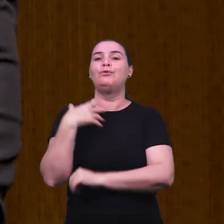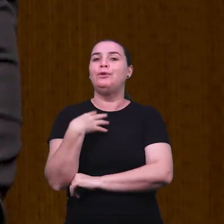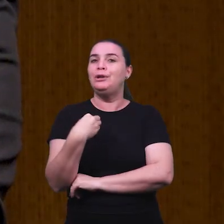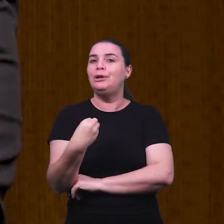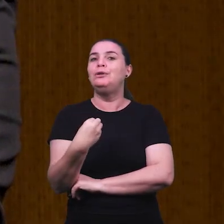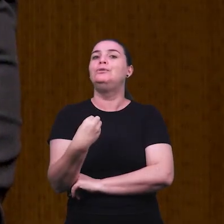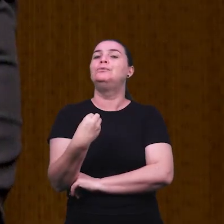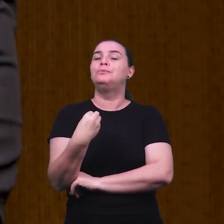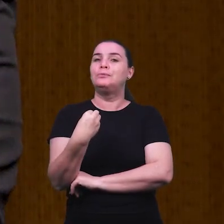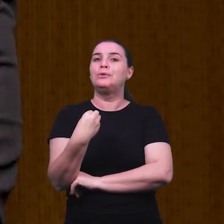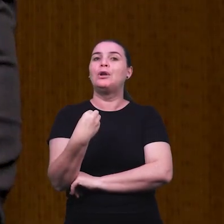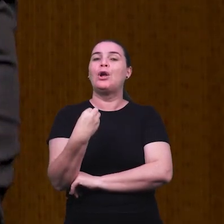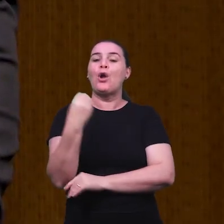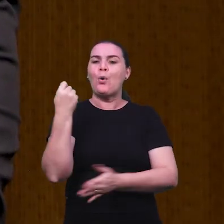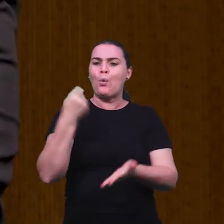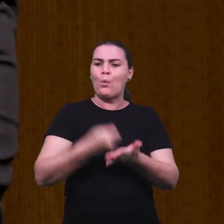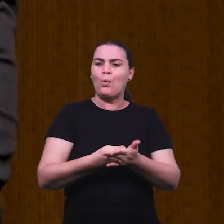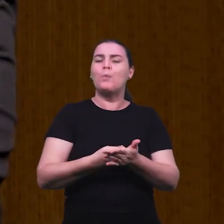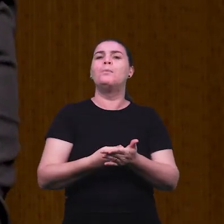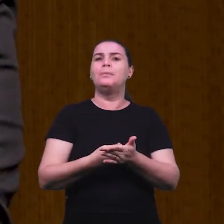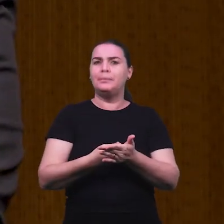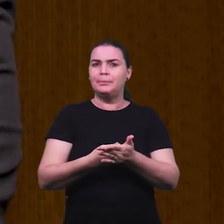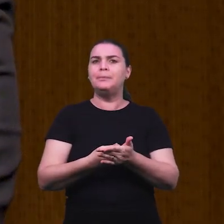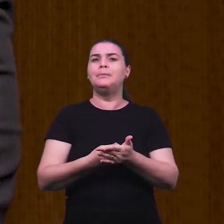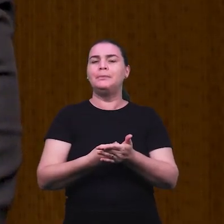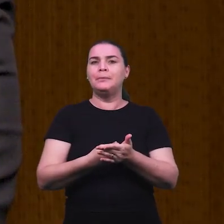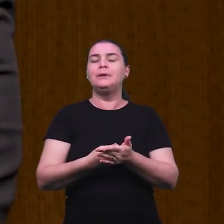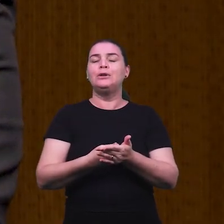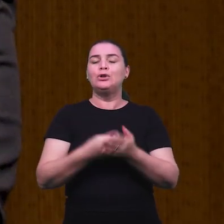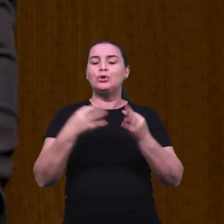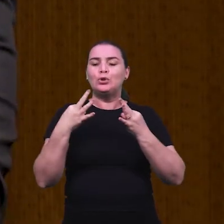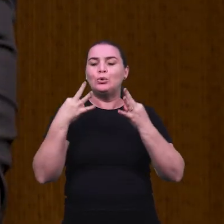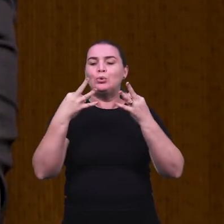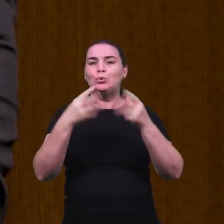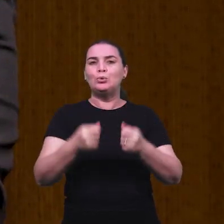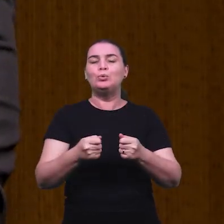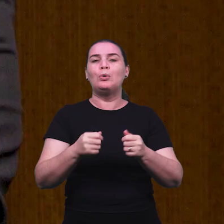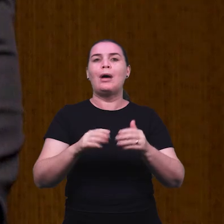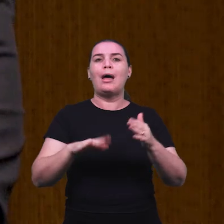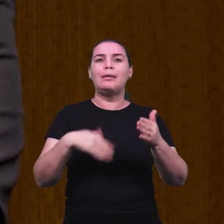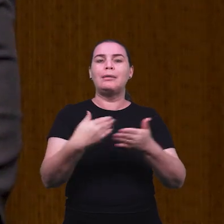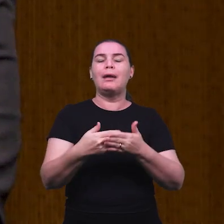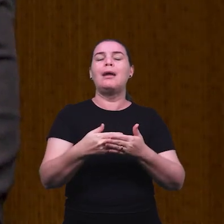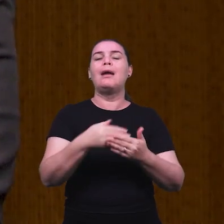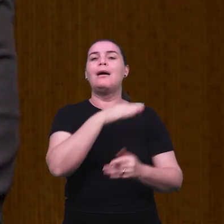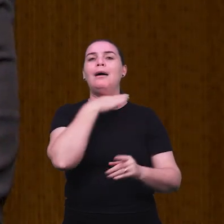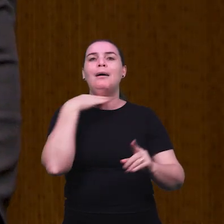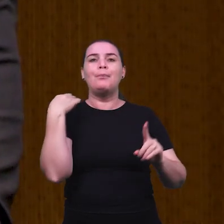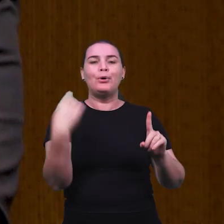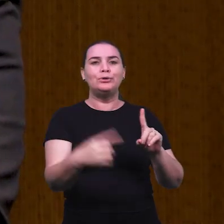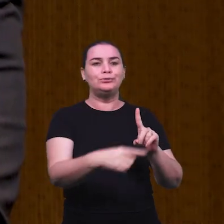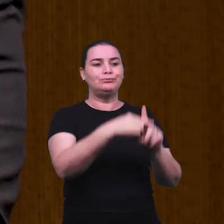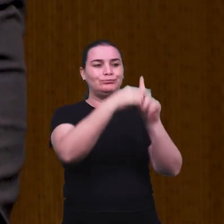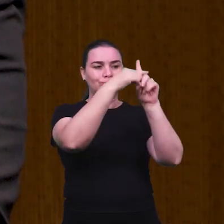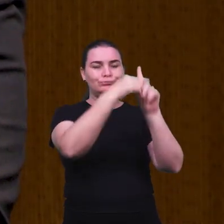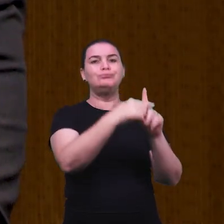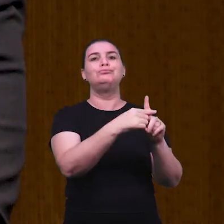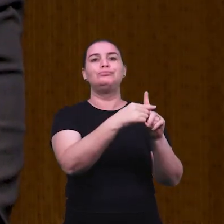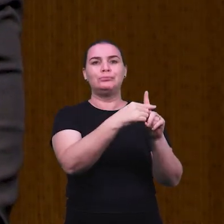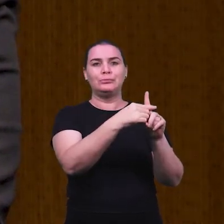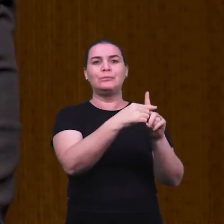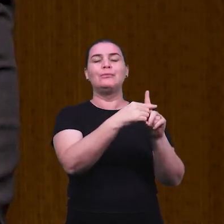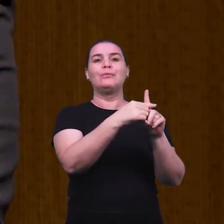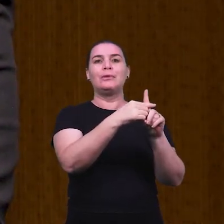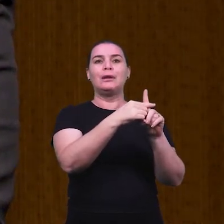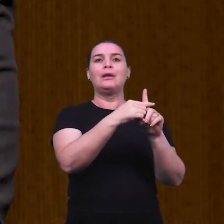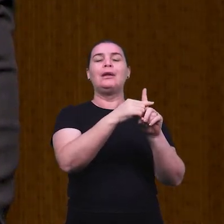toda a sua missão, foi obediente até morte de cruz, e aí Deus então